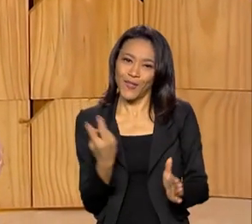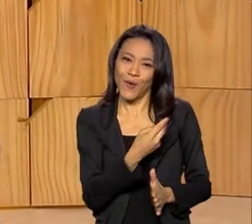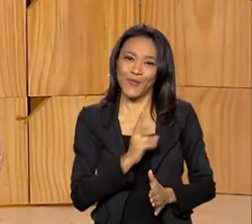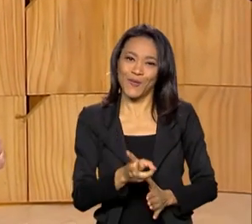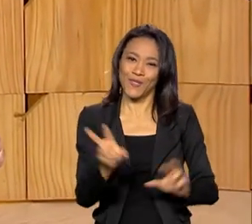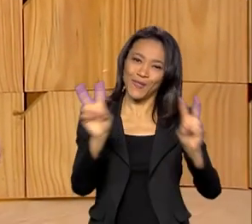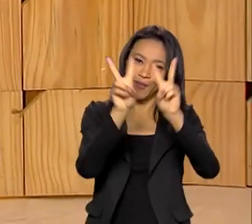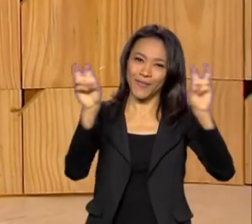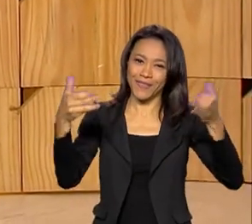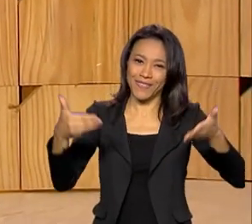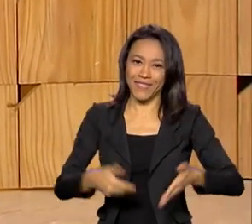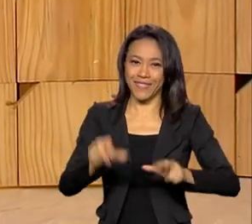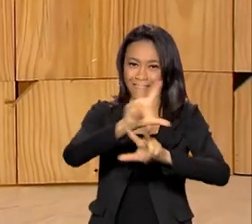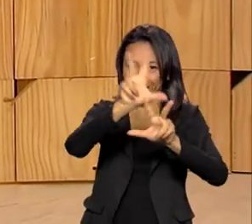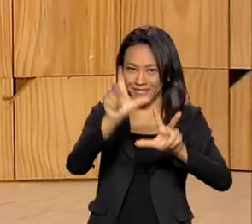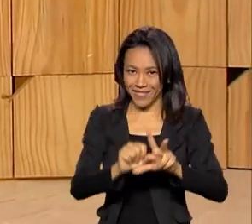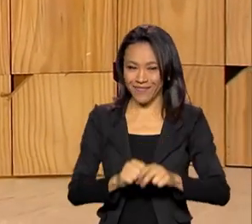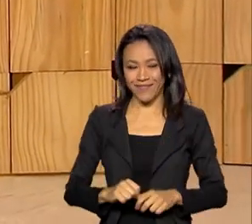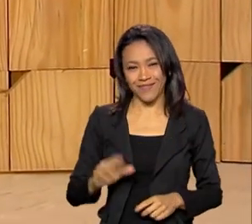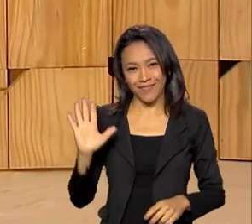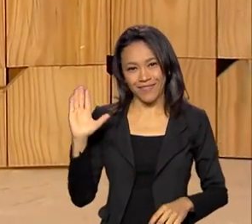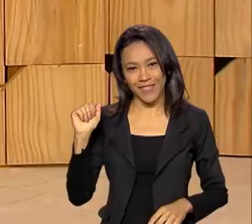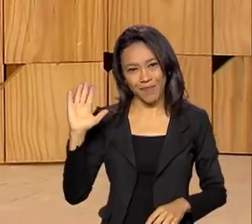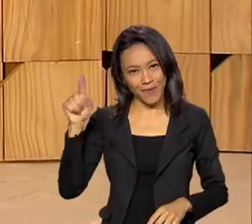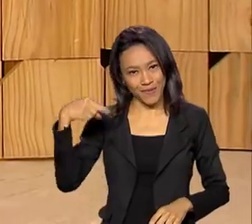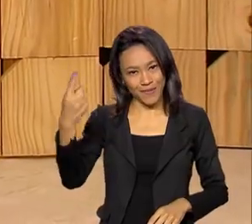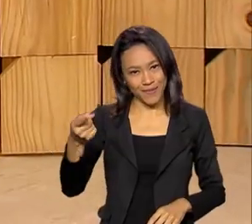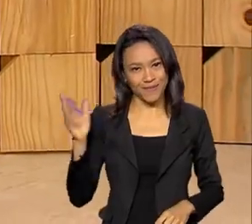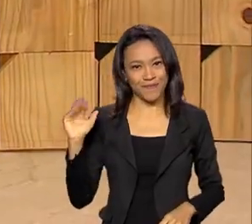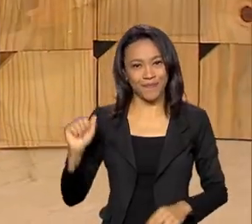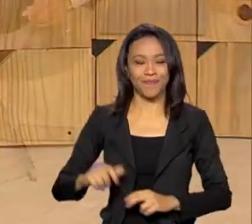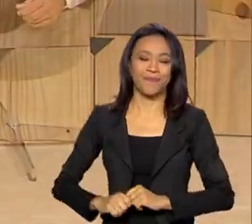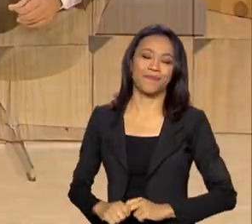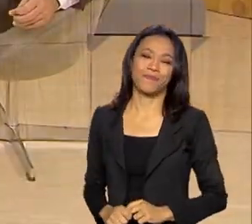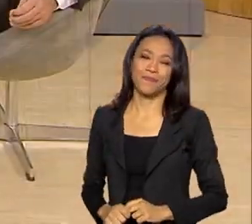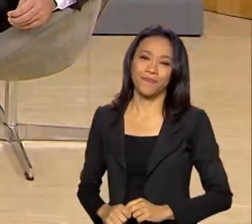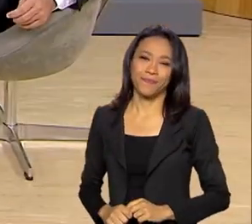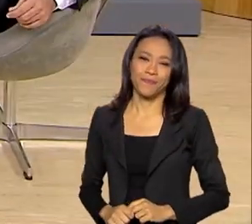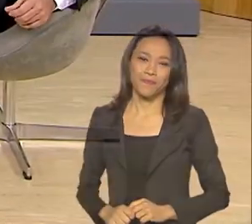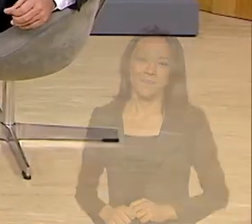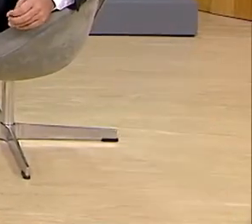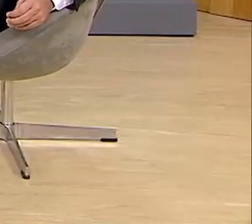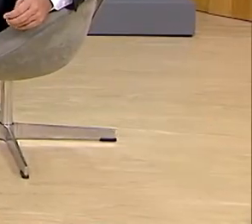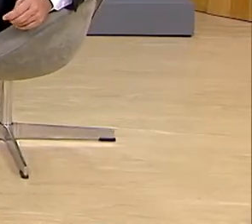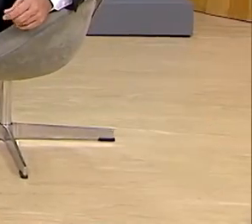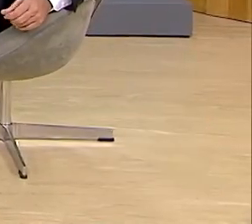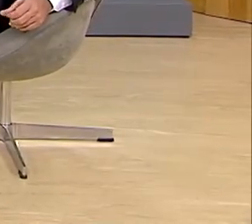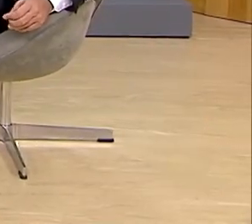pauta aqui na TV Brasil. Até o próximo programa.